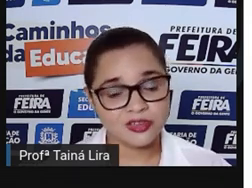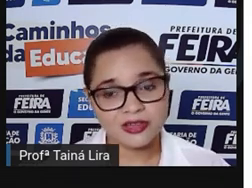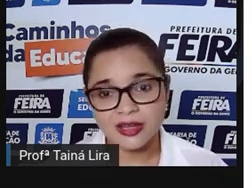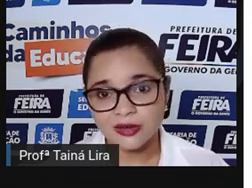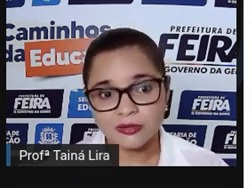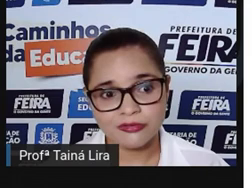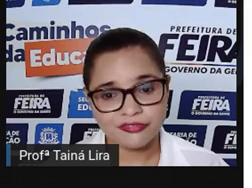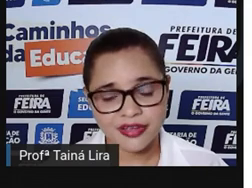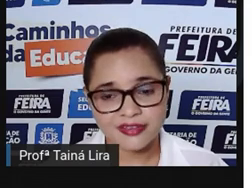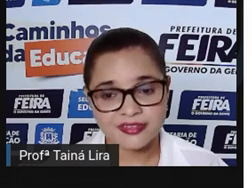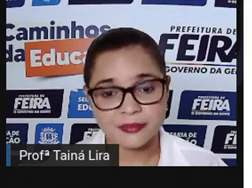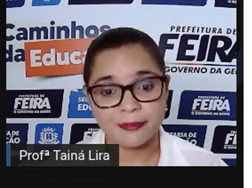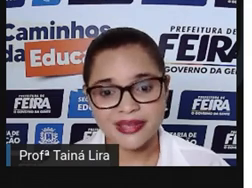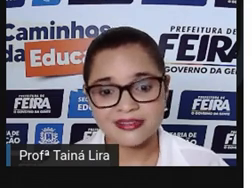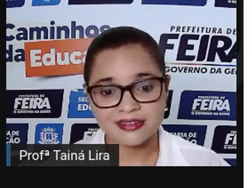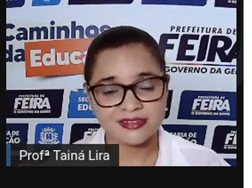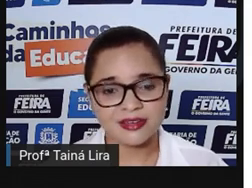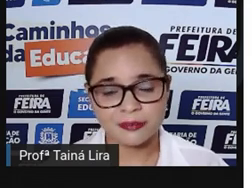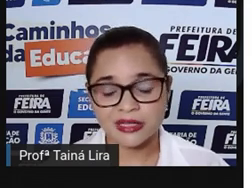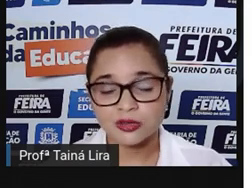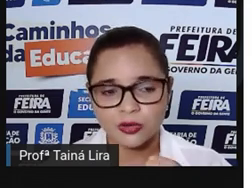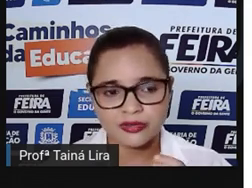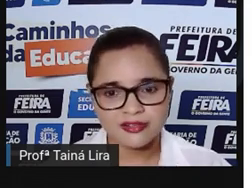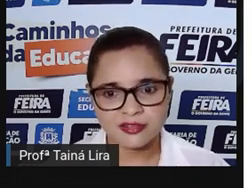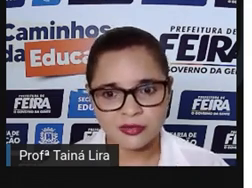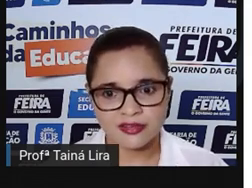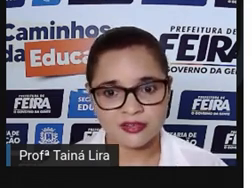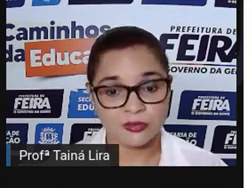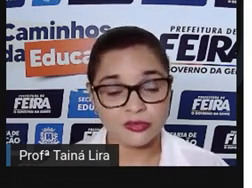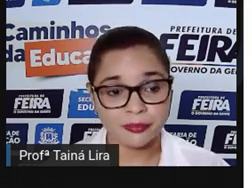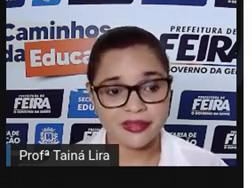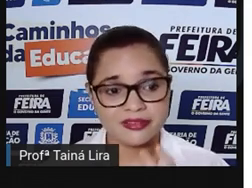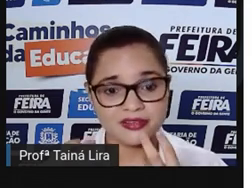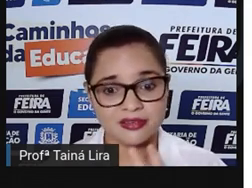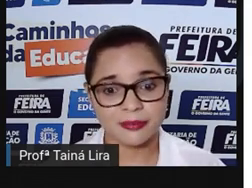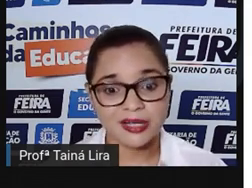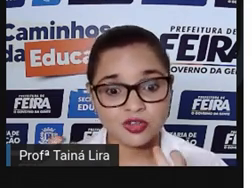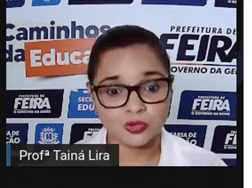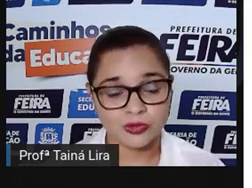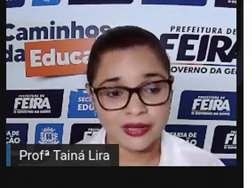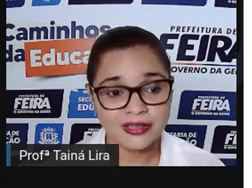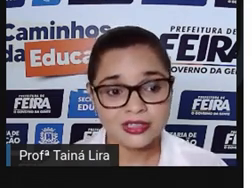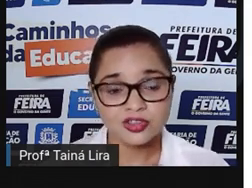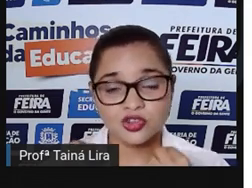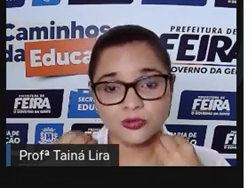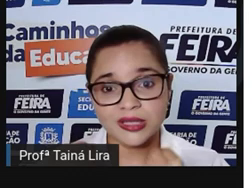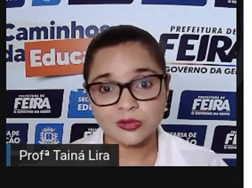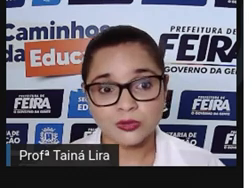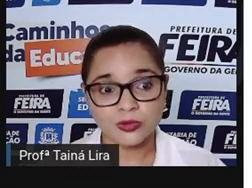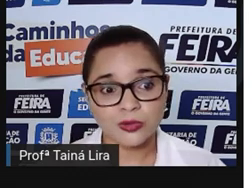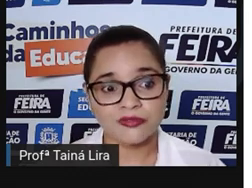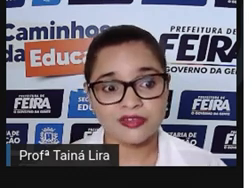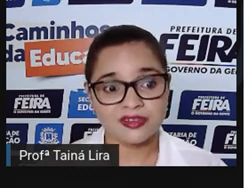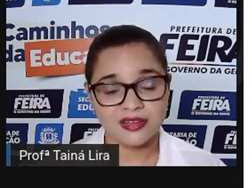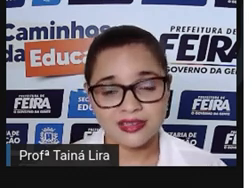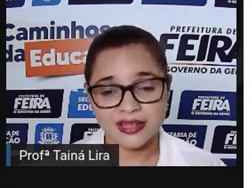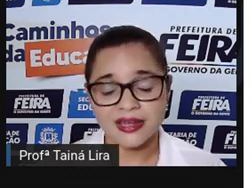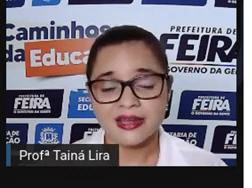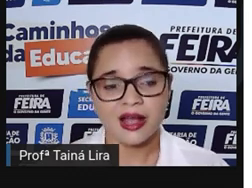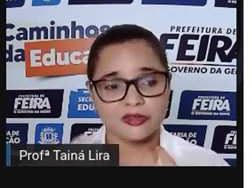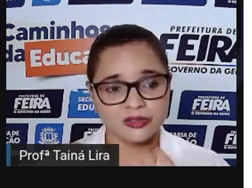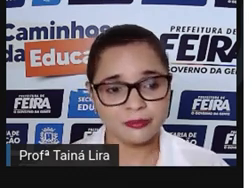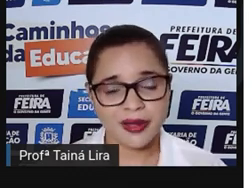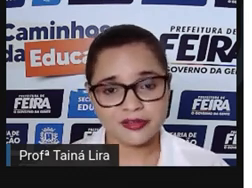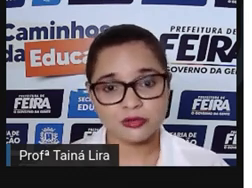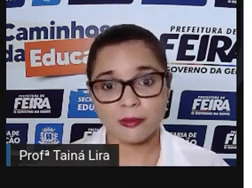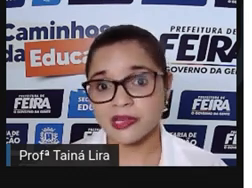internet, não converse. Peça sempre, em todas as ocasiões, peça sempre ajuda de um adulto que você, né,